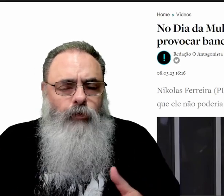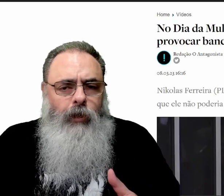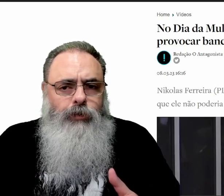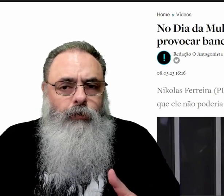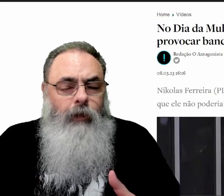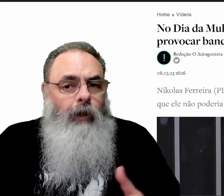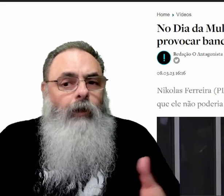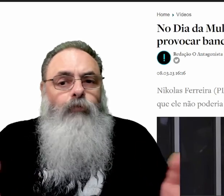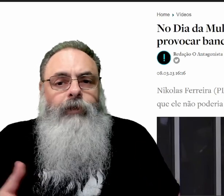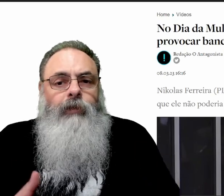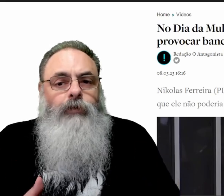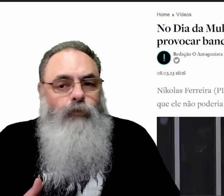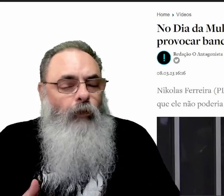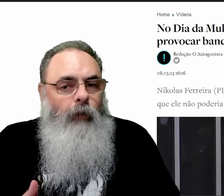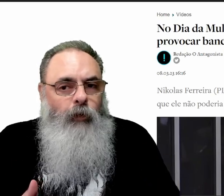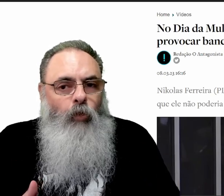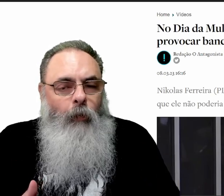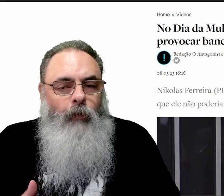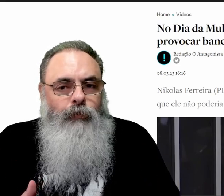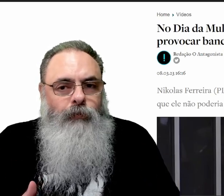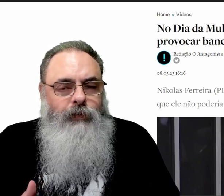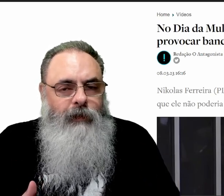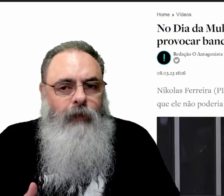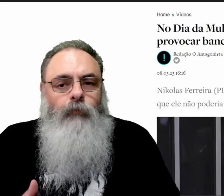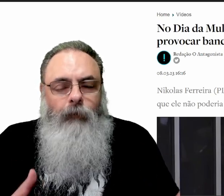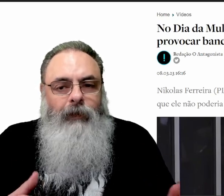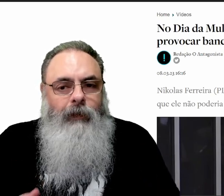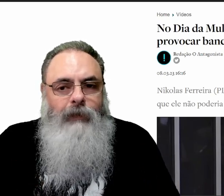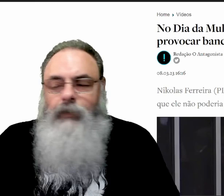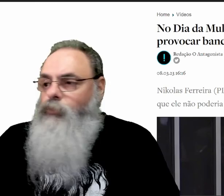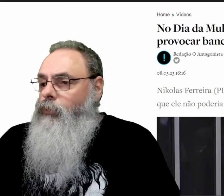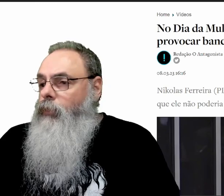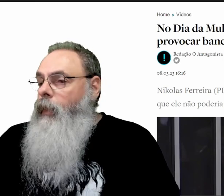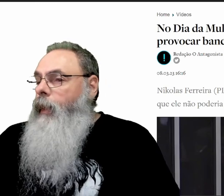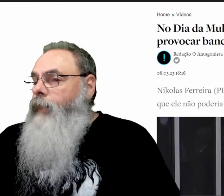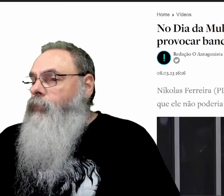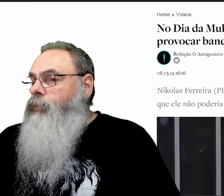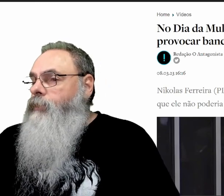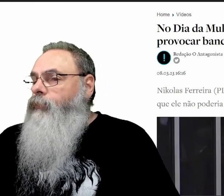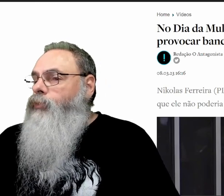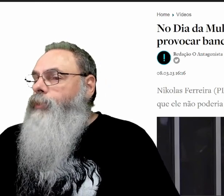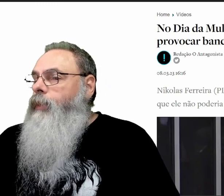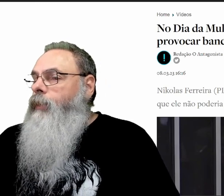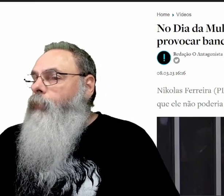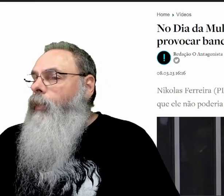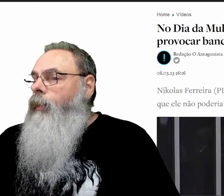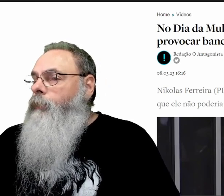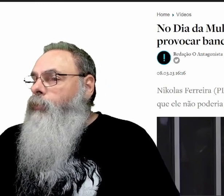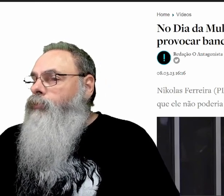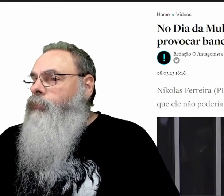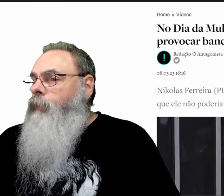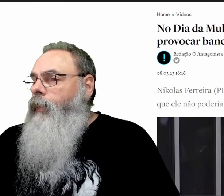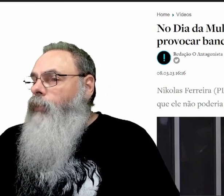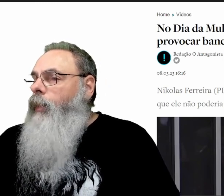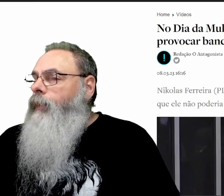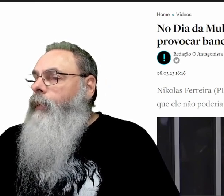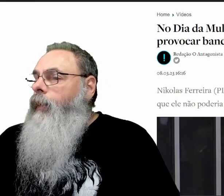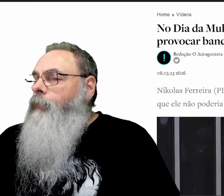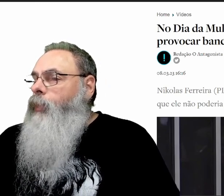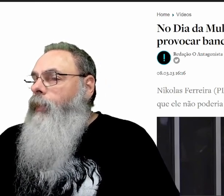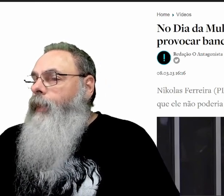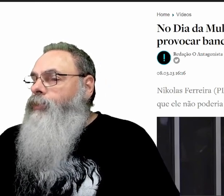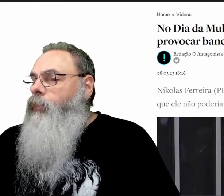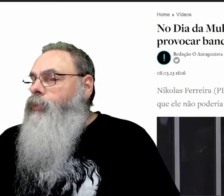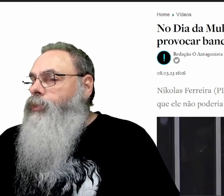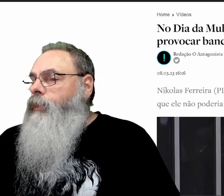misógino foi transfóbico como alguns Estão dizendo vamos entender esse assunto essa notícia foi sugerida por ambos Tunder Dog